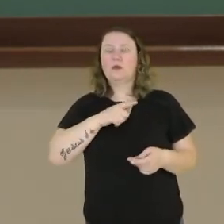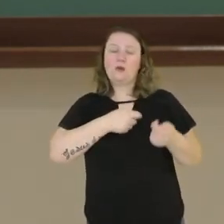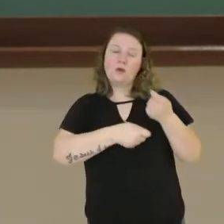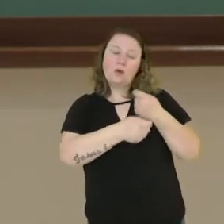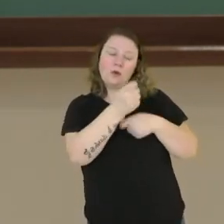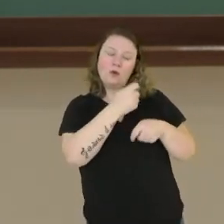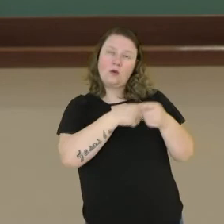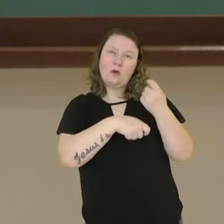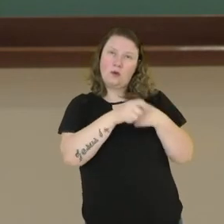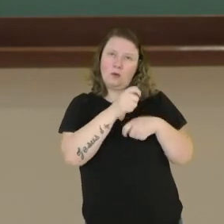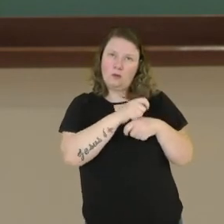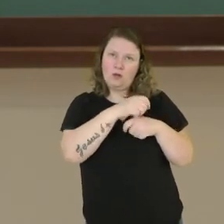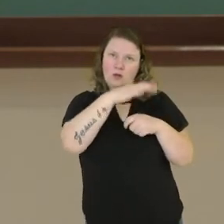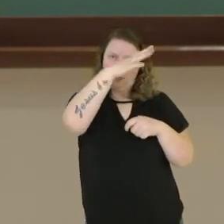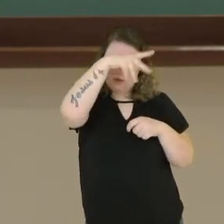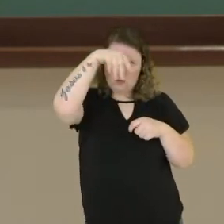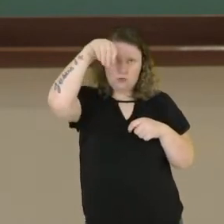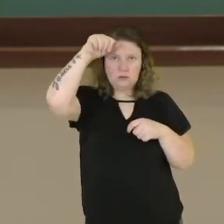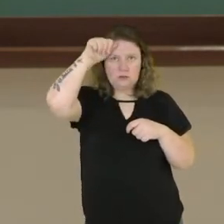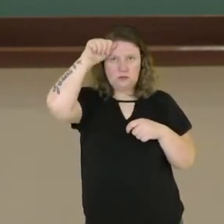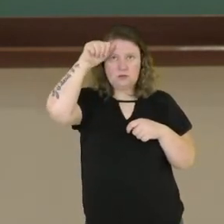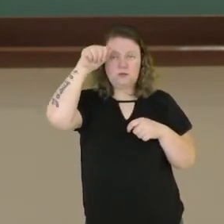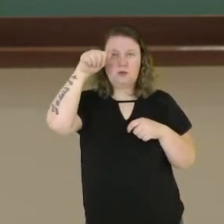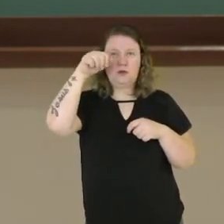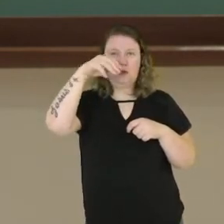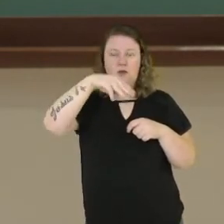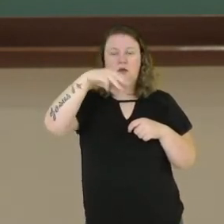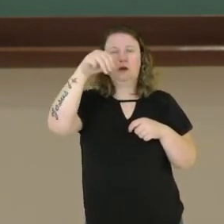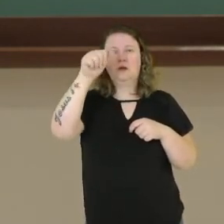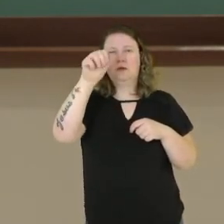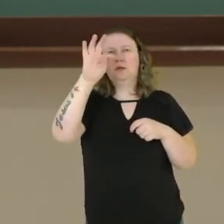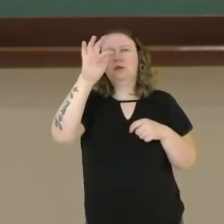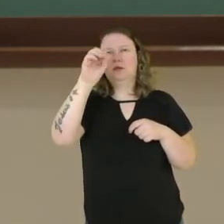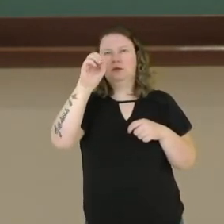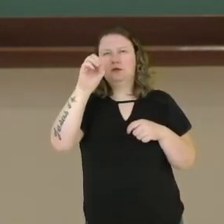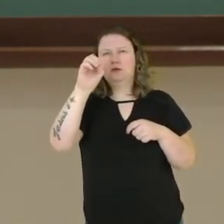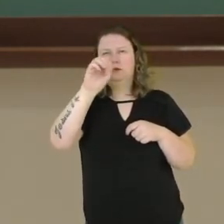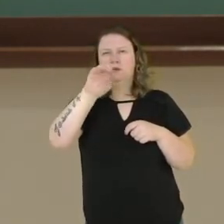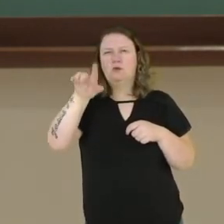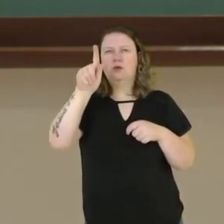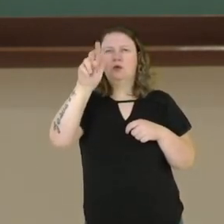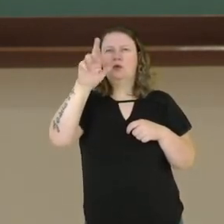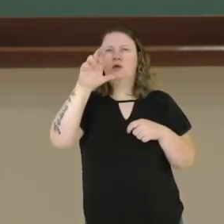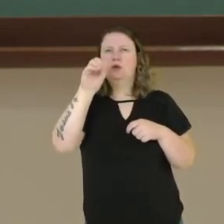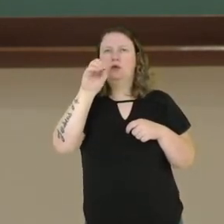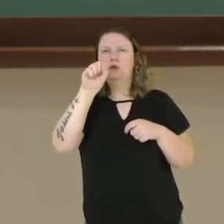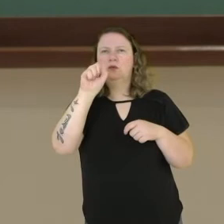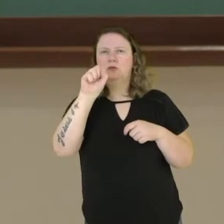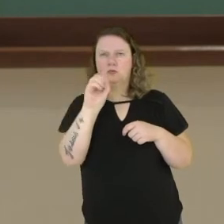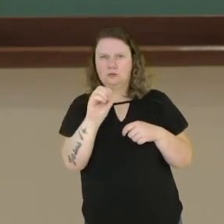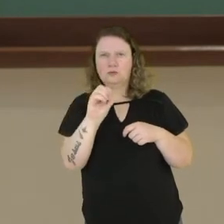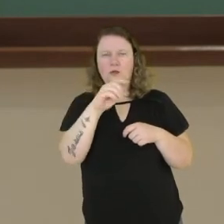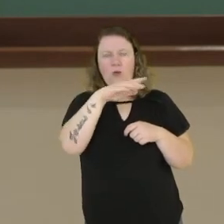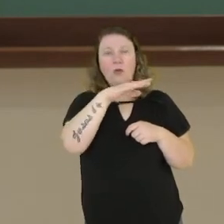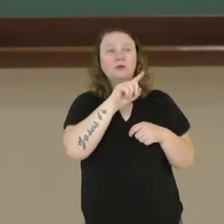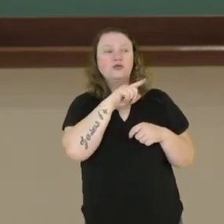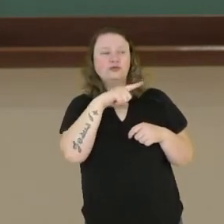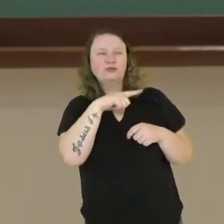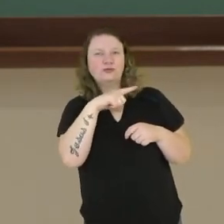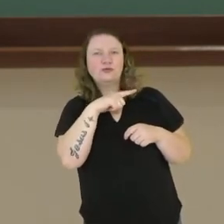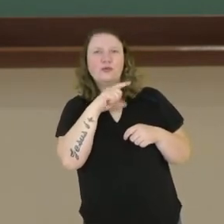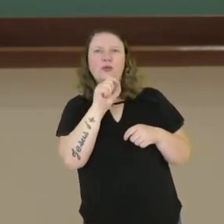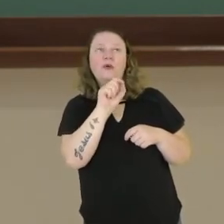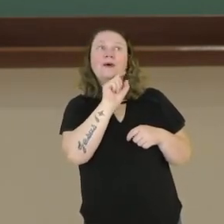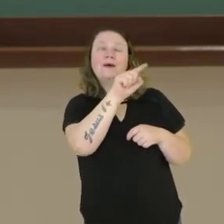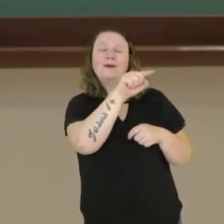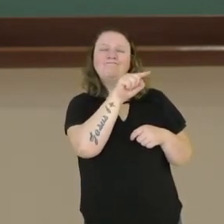que tem uma grande proximidade, está ali colado, né, com a região do Paraguai, era quase todo feito pelos rios da